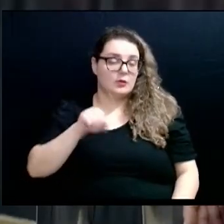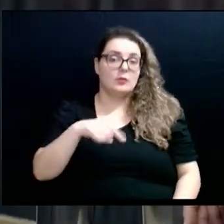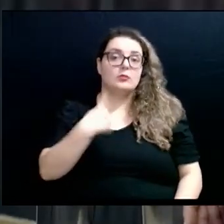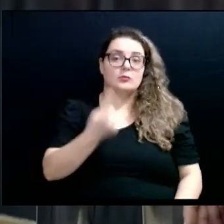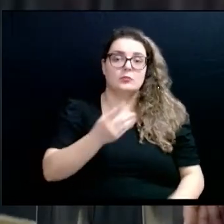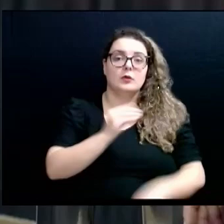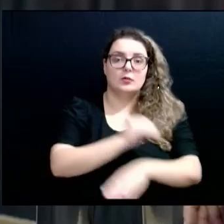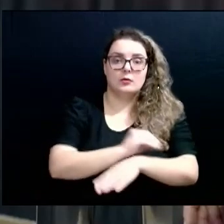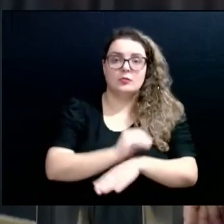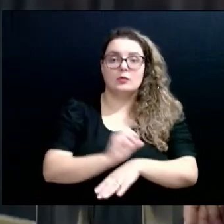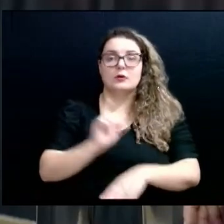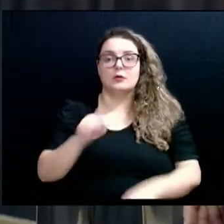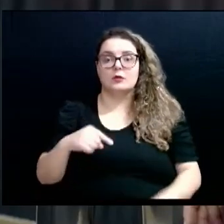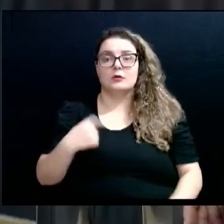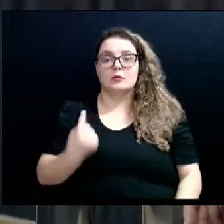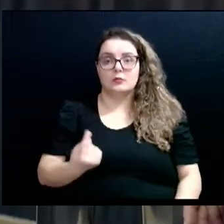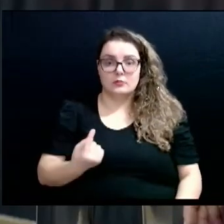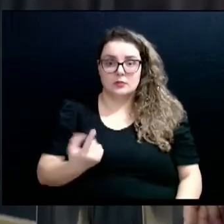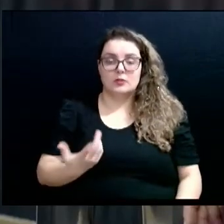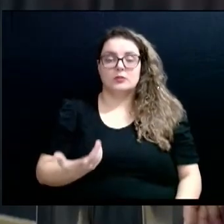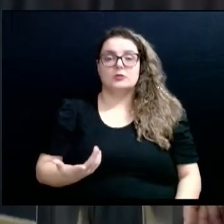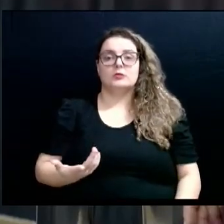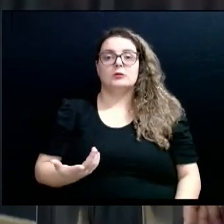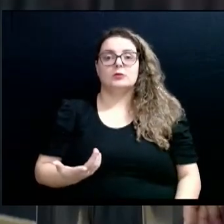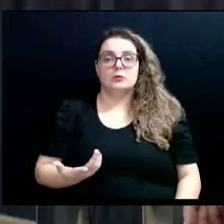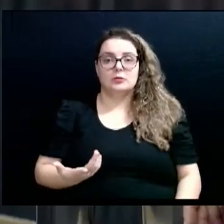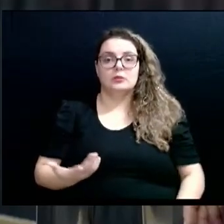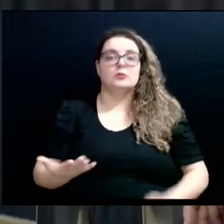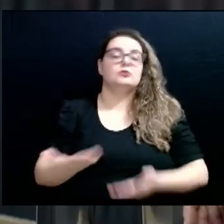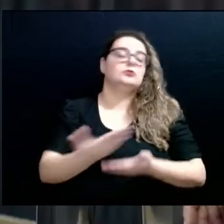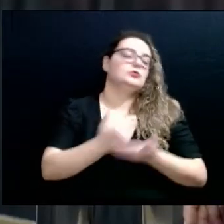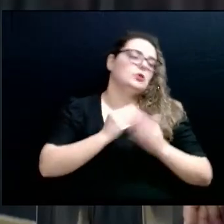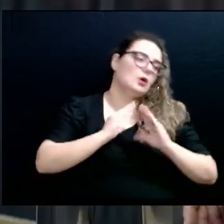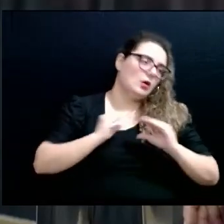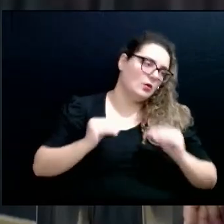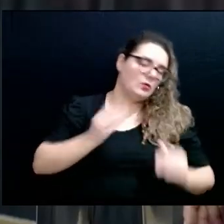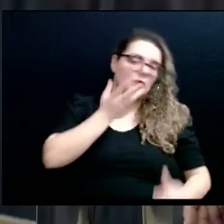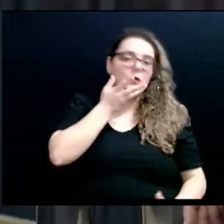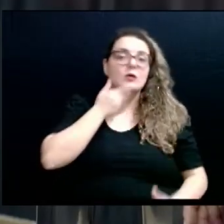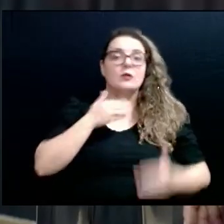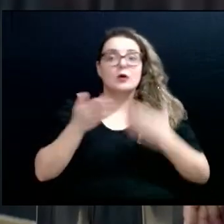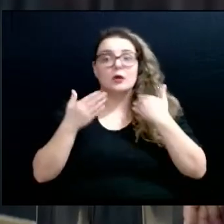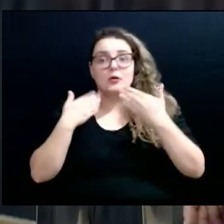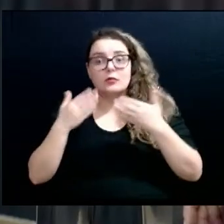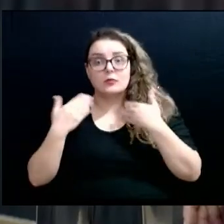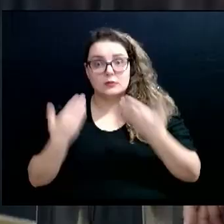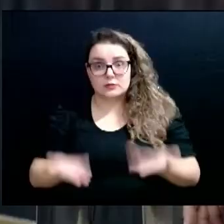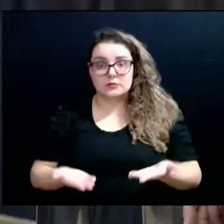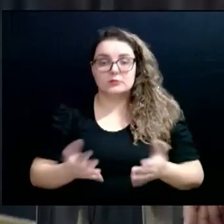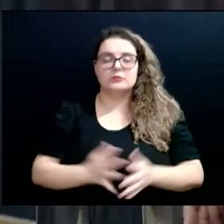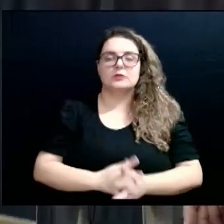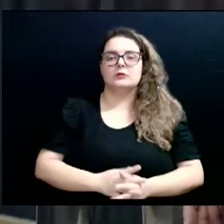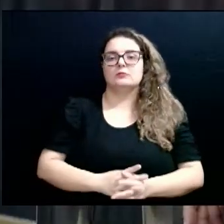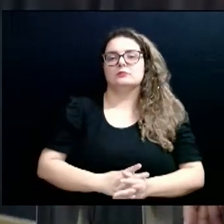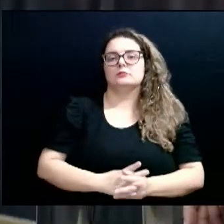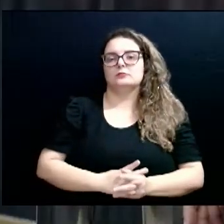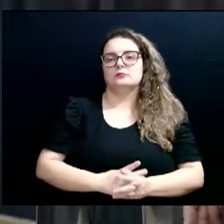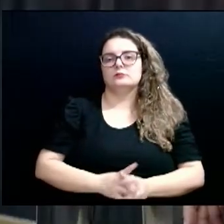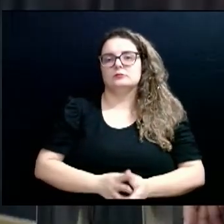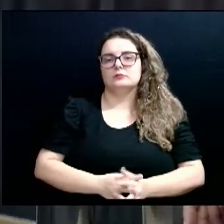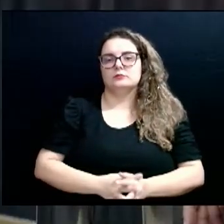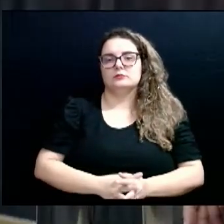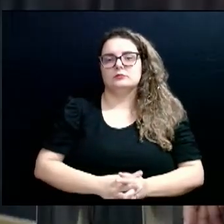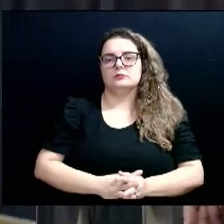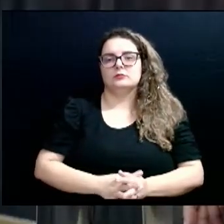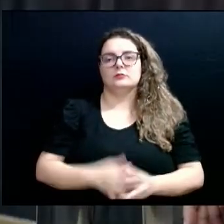vem depois de acolher essa criança, conversar com ela, deixar ela pôr esse sentimento